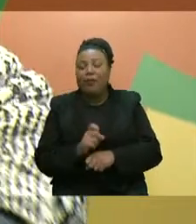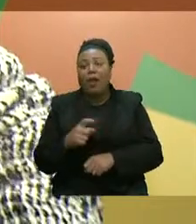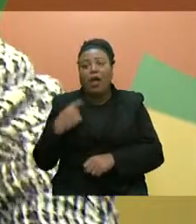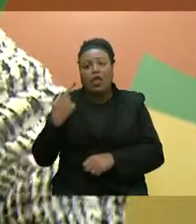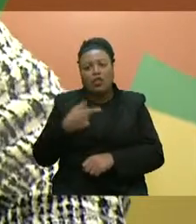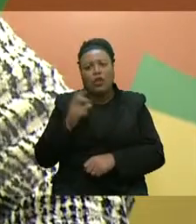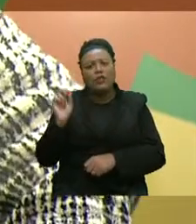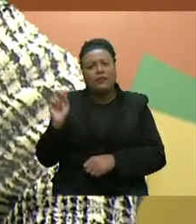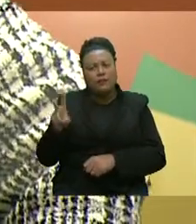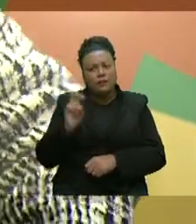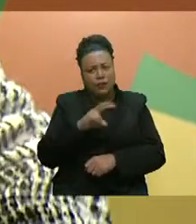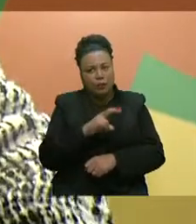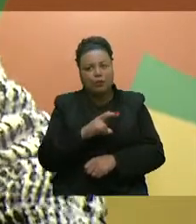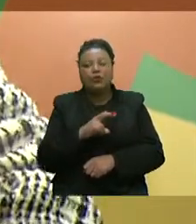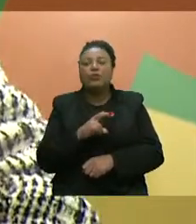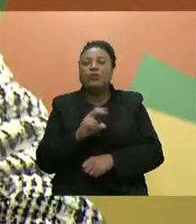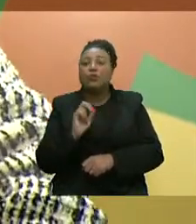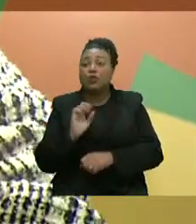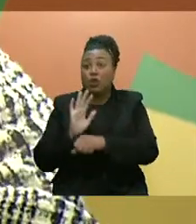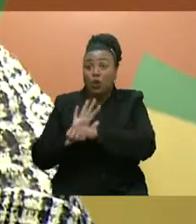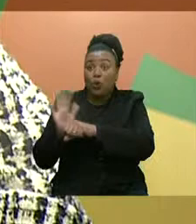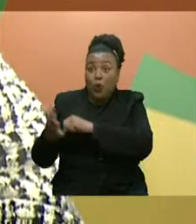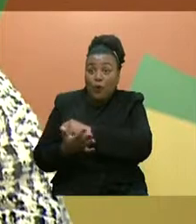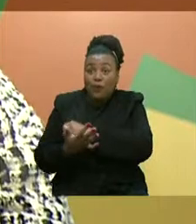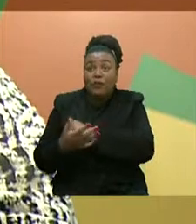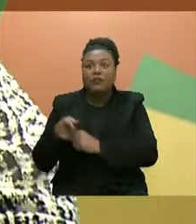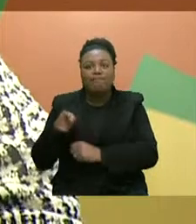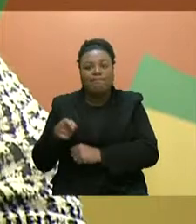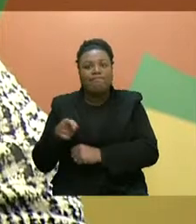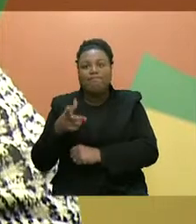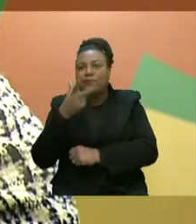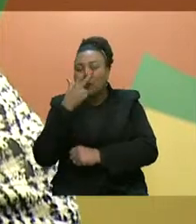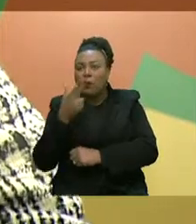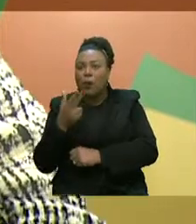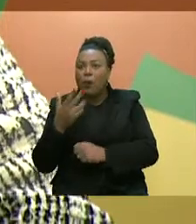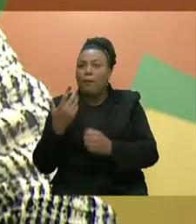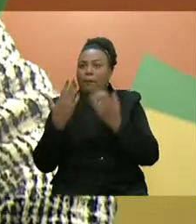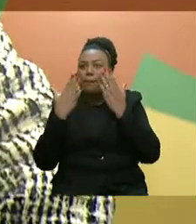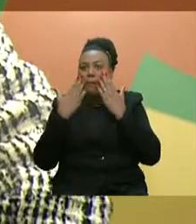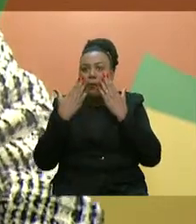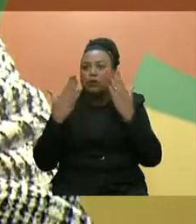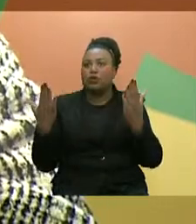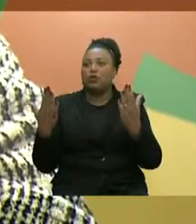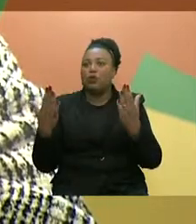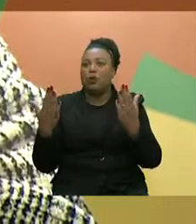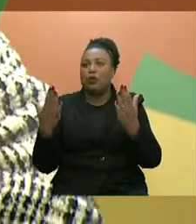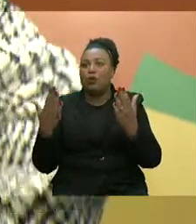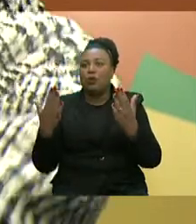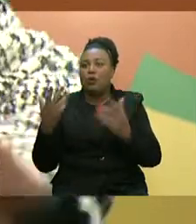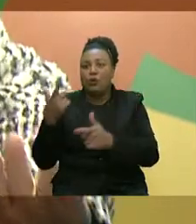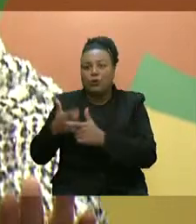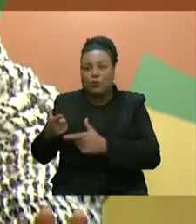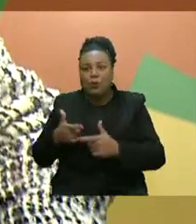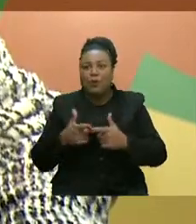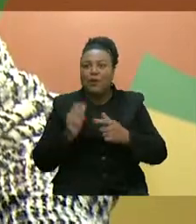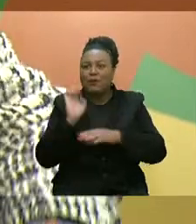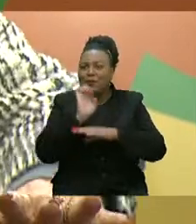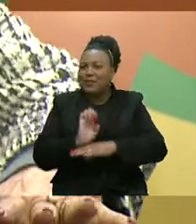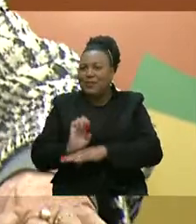gente viu que o Covid, ele desnudou as mazelas do Estado, em